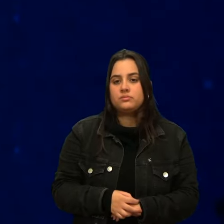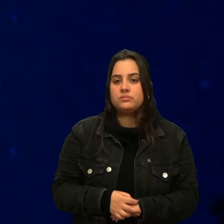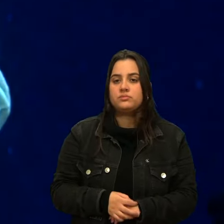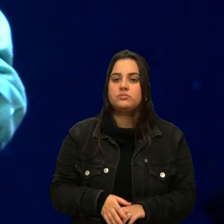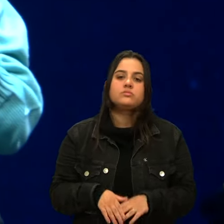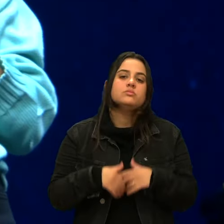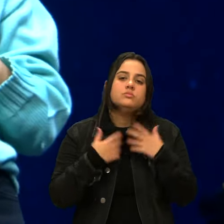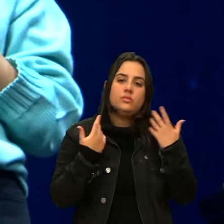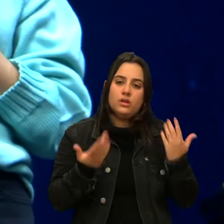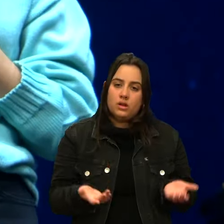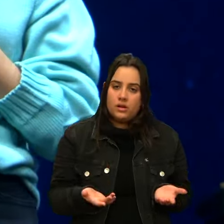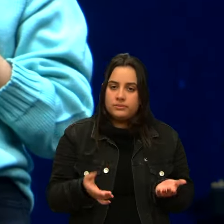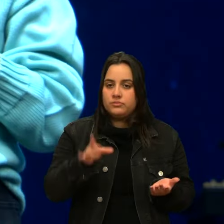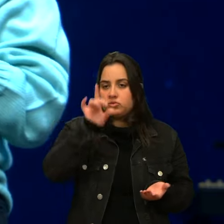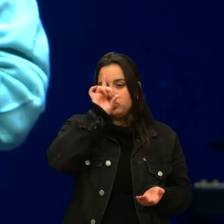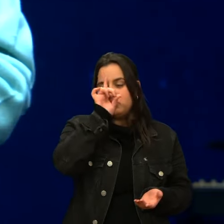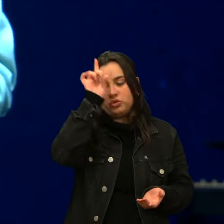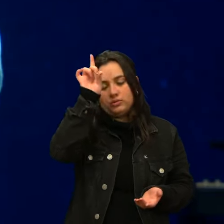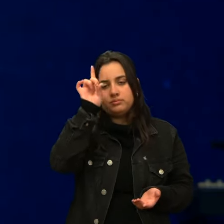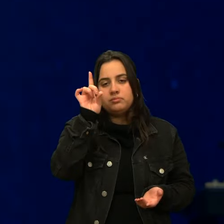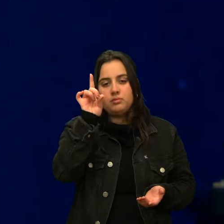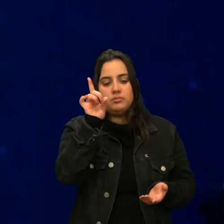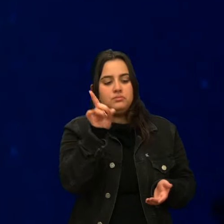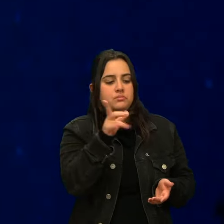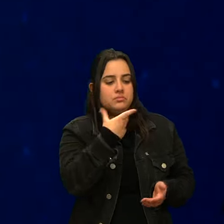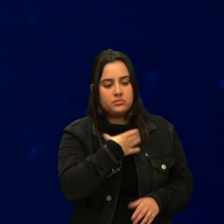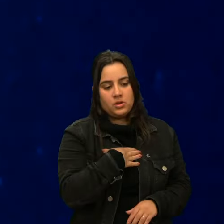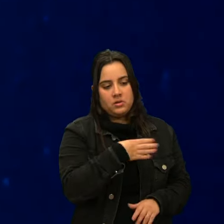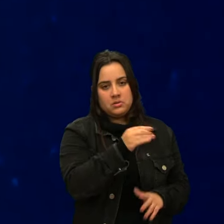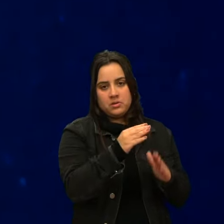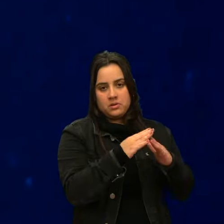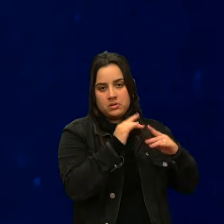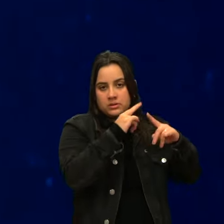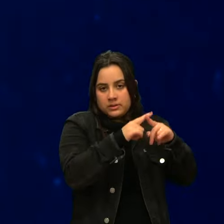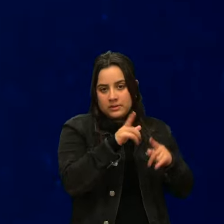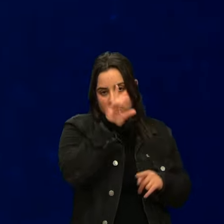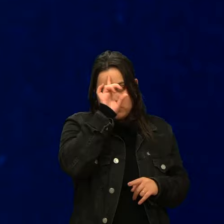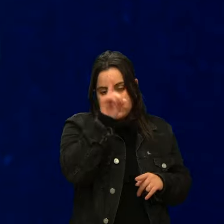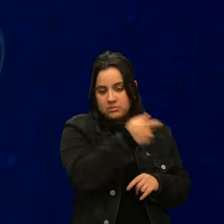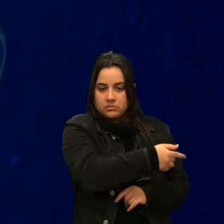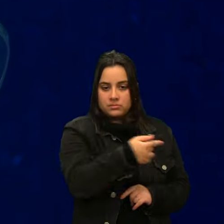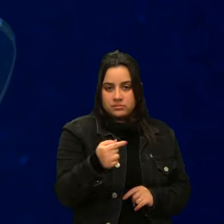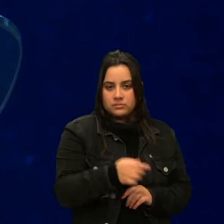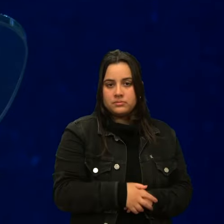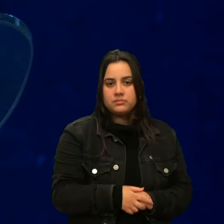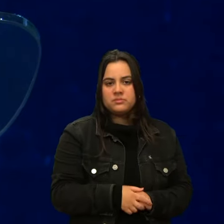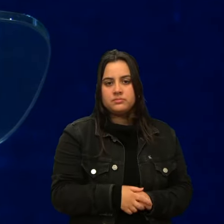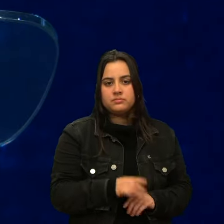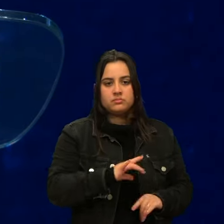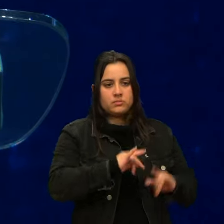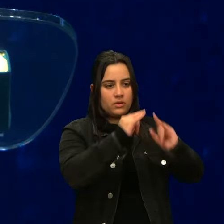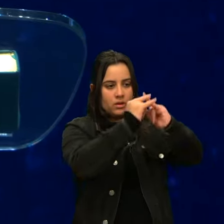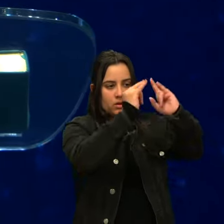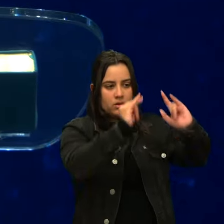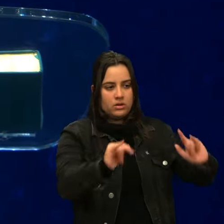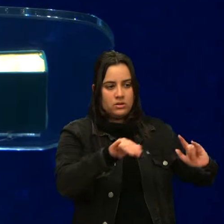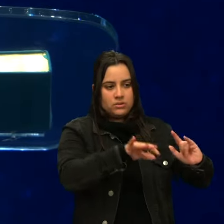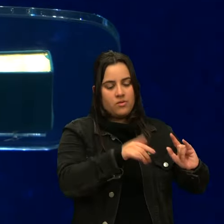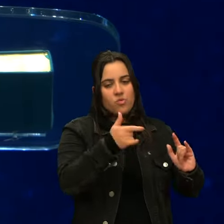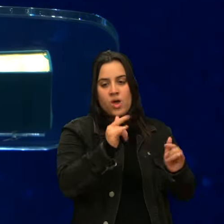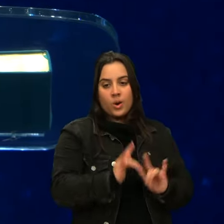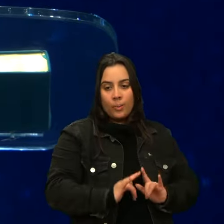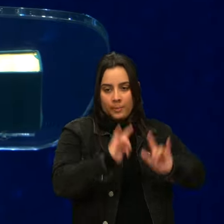lá com os filhos dela na igreja. Num dia da semana, estavam tendo culto. Numa tenda, não era um